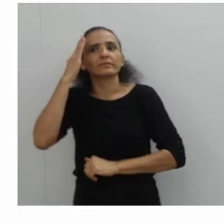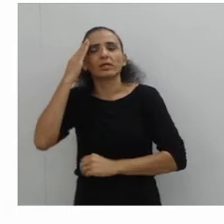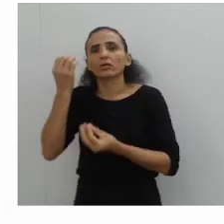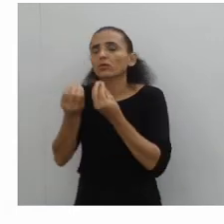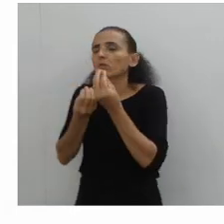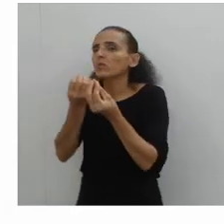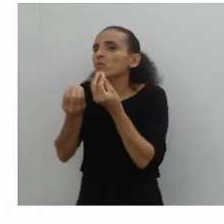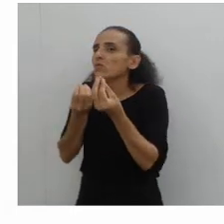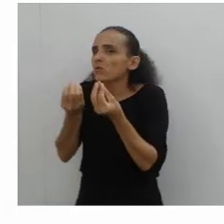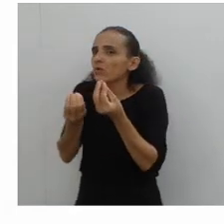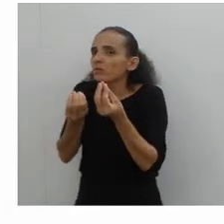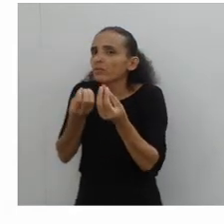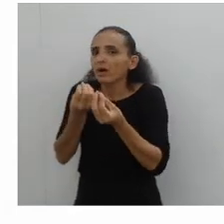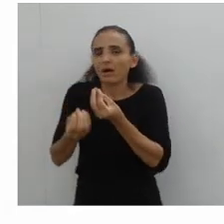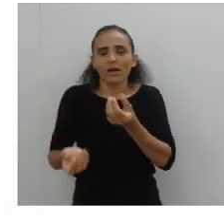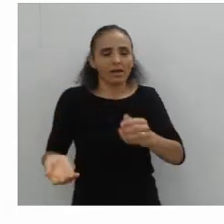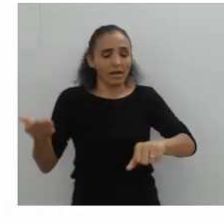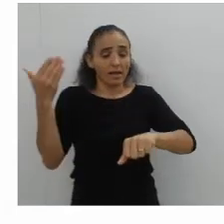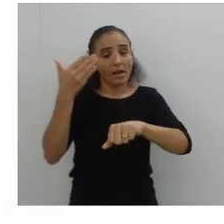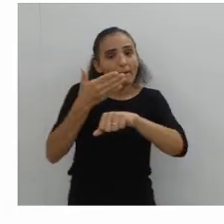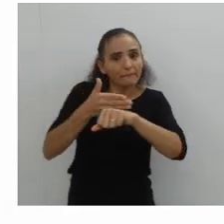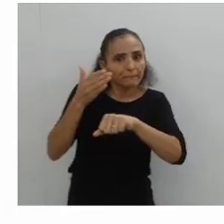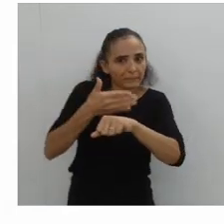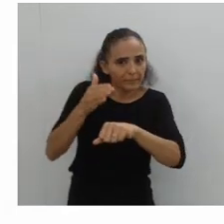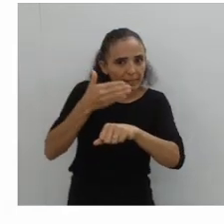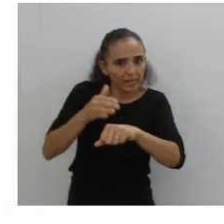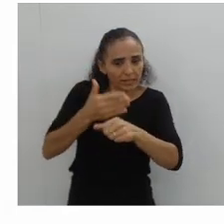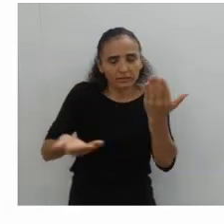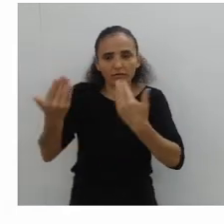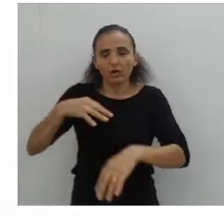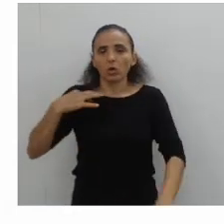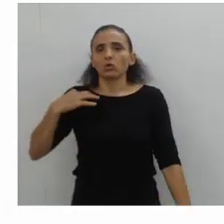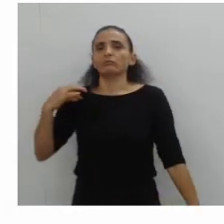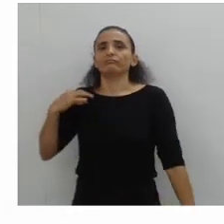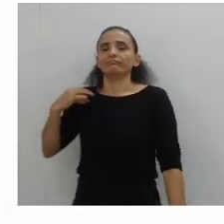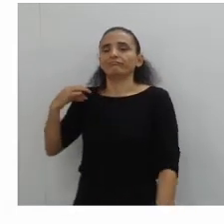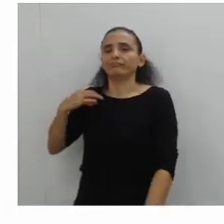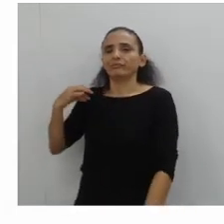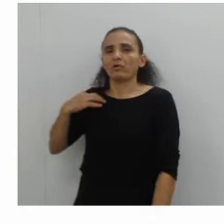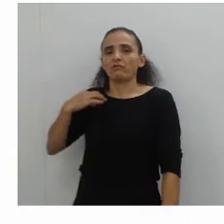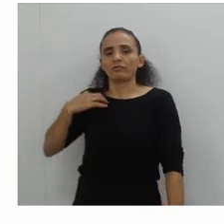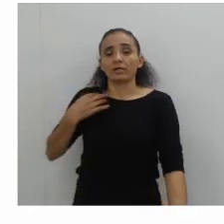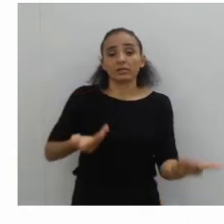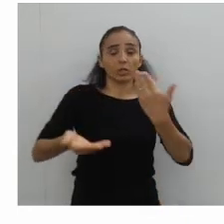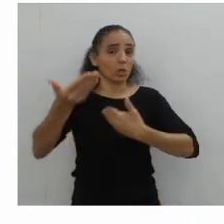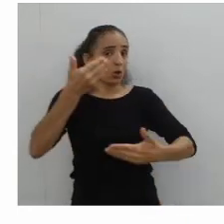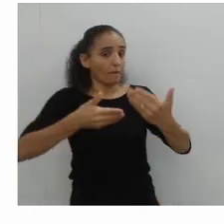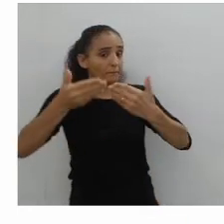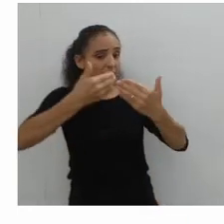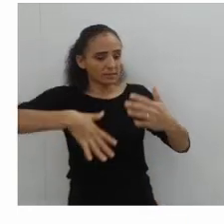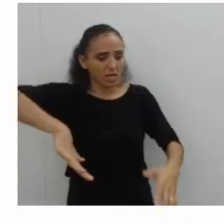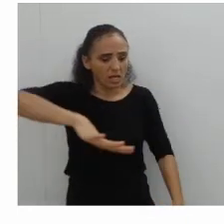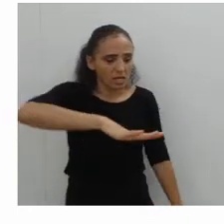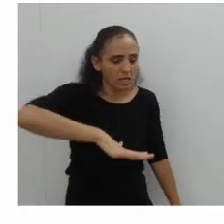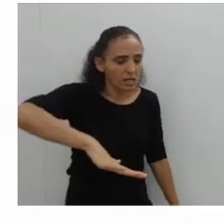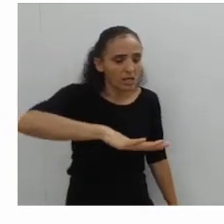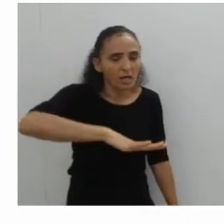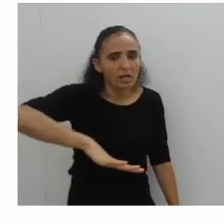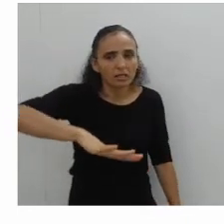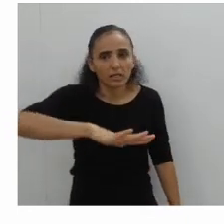de jogo. É uma atividade ou ocupação voluntária, exercida dentro de certos determinados